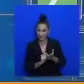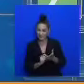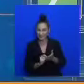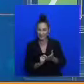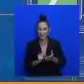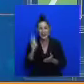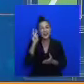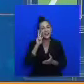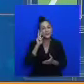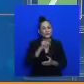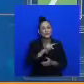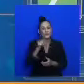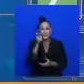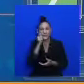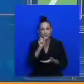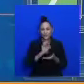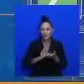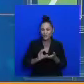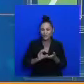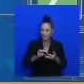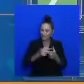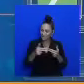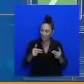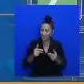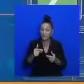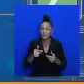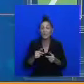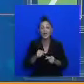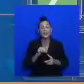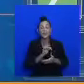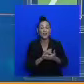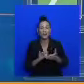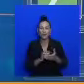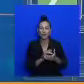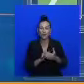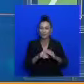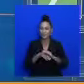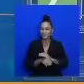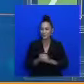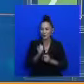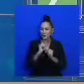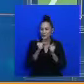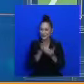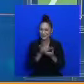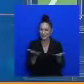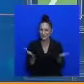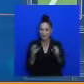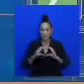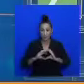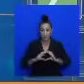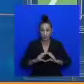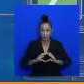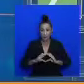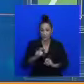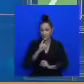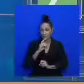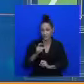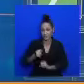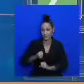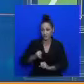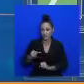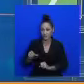marcando. Lembrando, você tem muitas chances de ganhar na Lotomania. Boa sorte para você. Bola verde, número